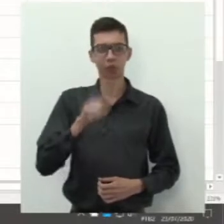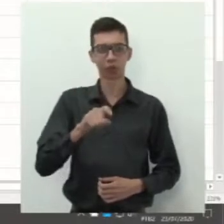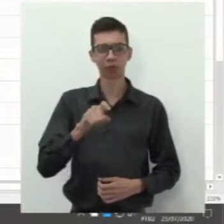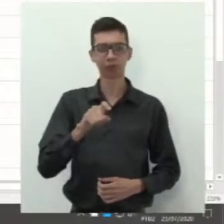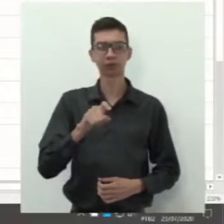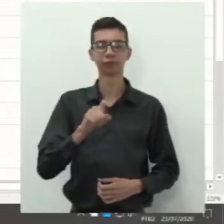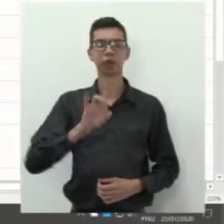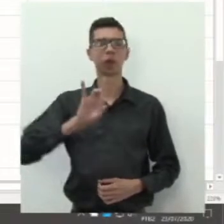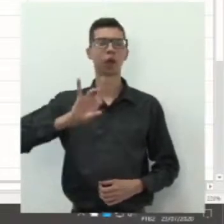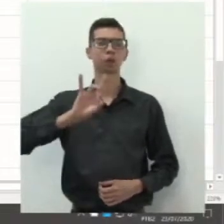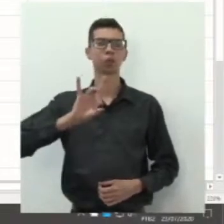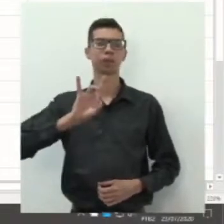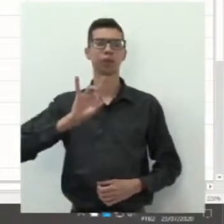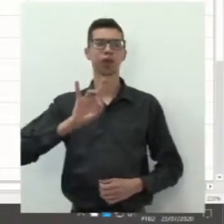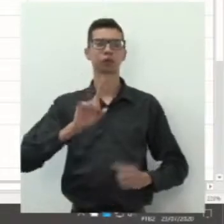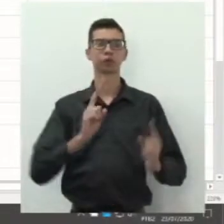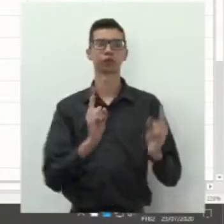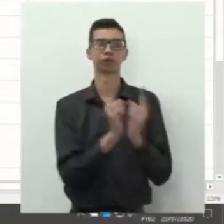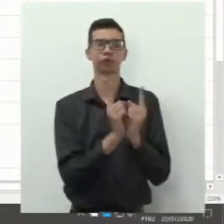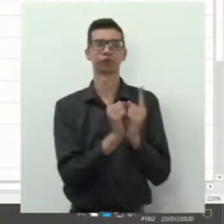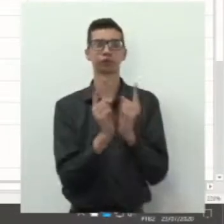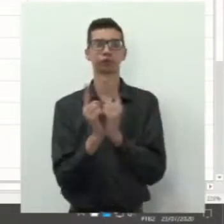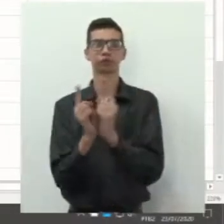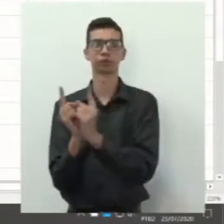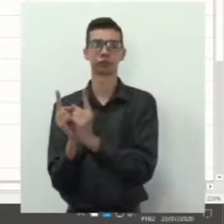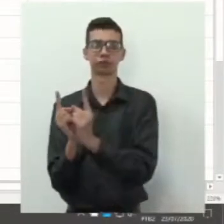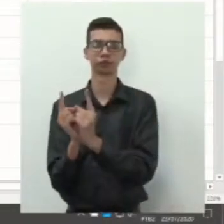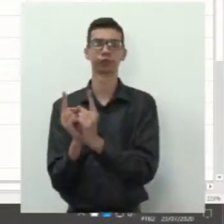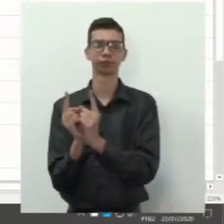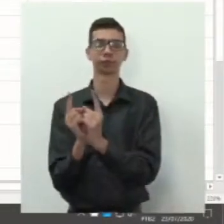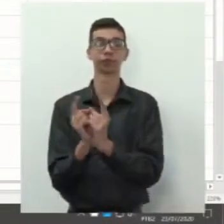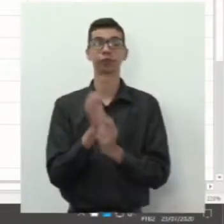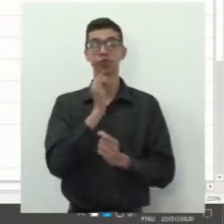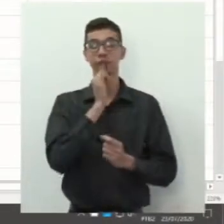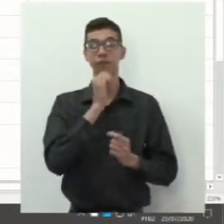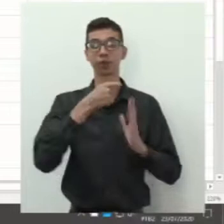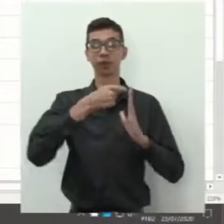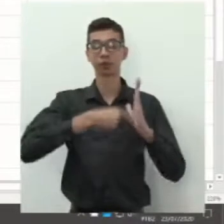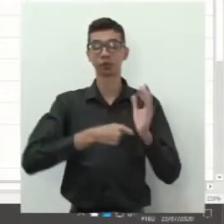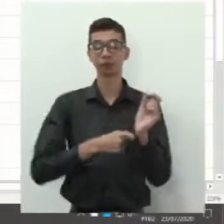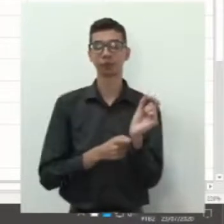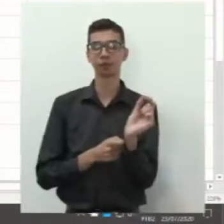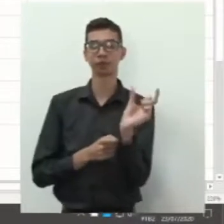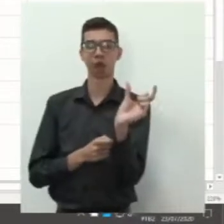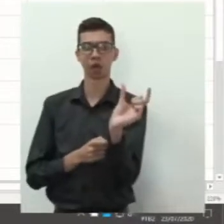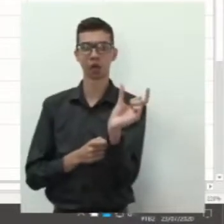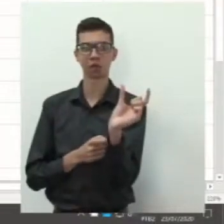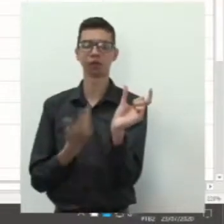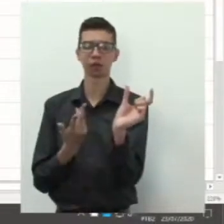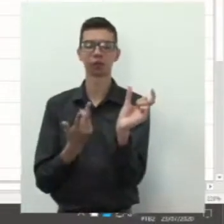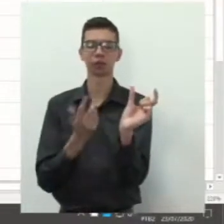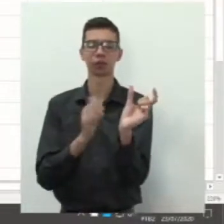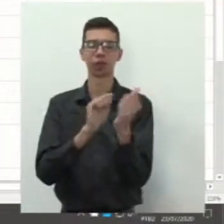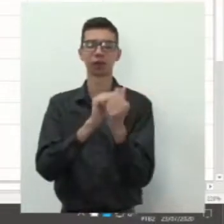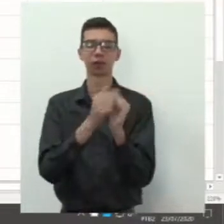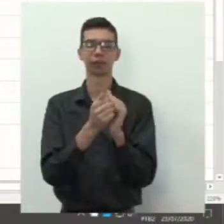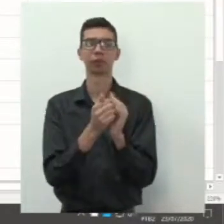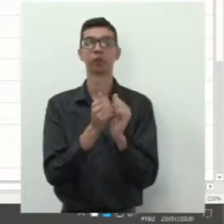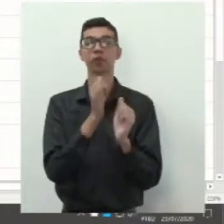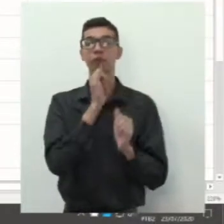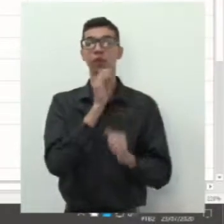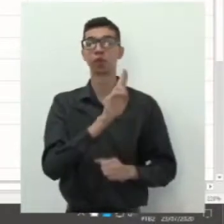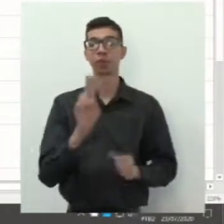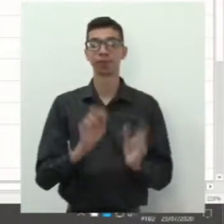ajusta automaticamente ao tamanho do maior texto que tiver escrito nessa coluna. Então, ó, o meu maior texto aqui é